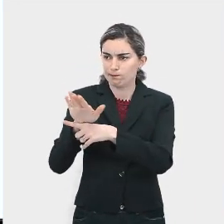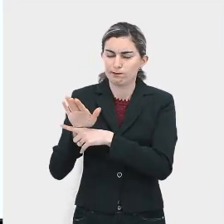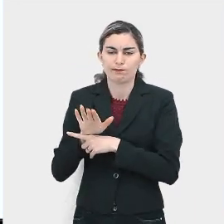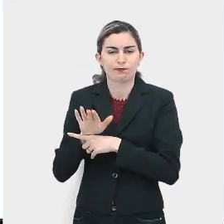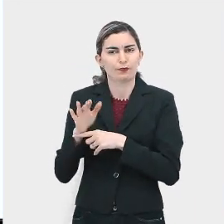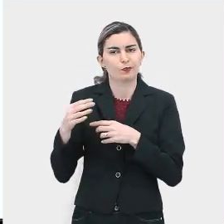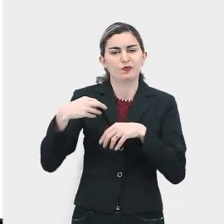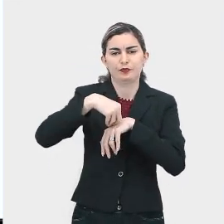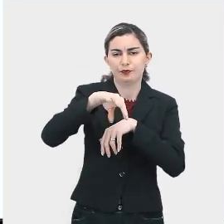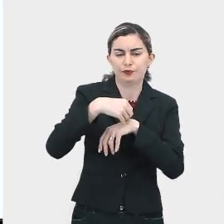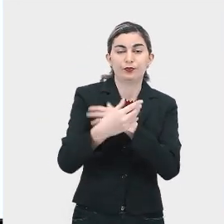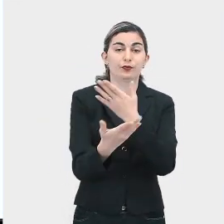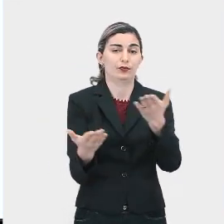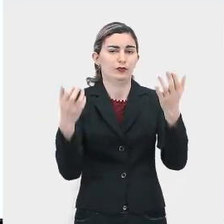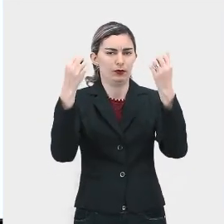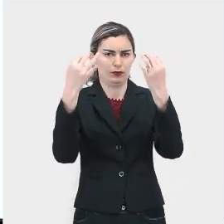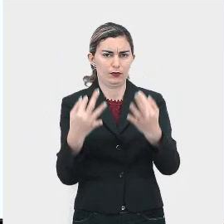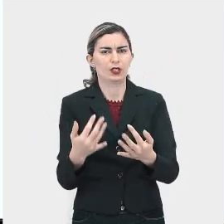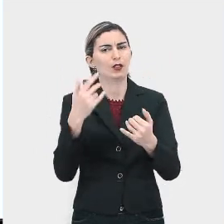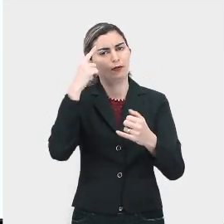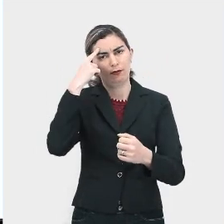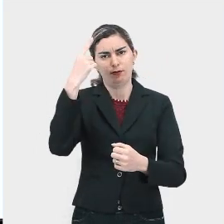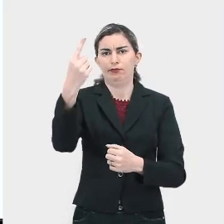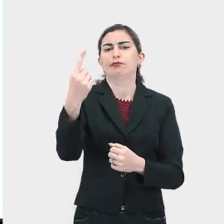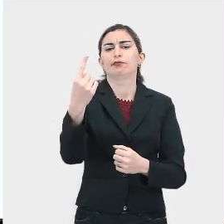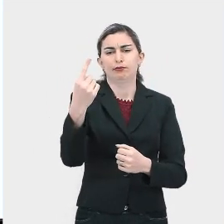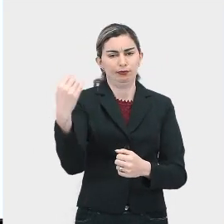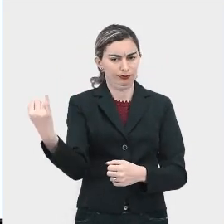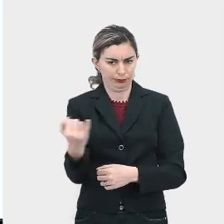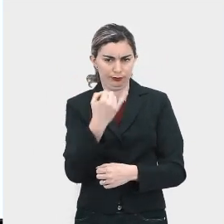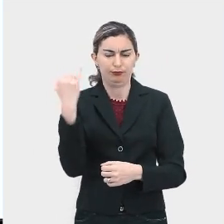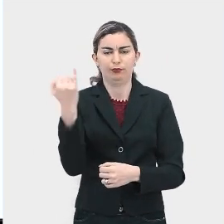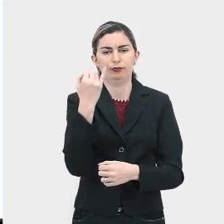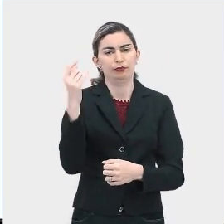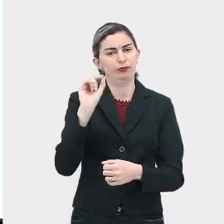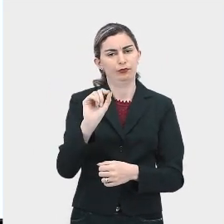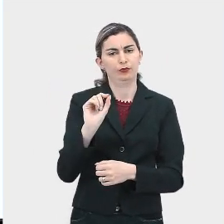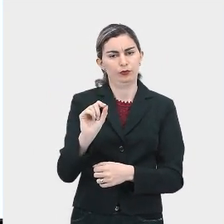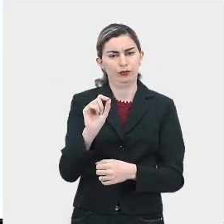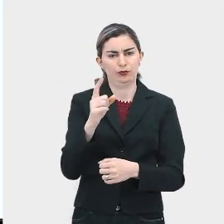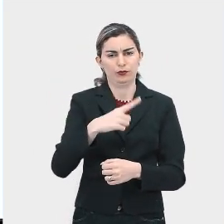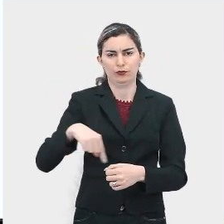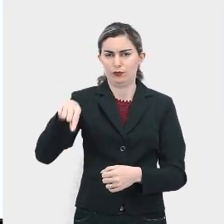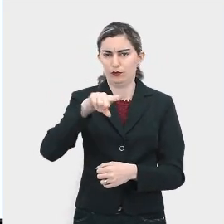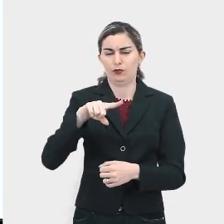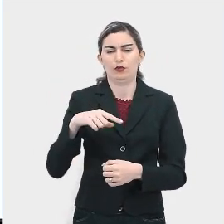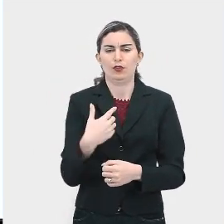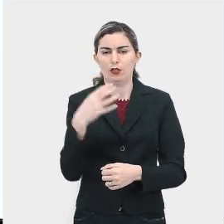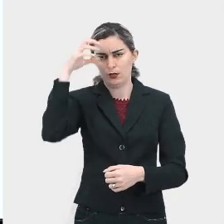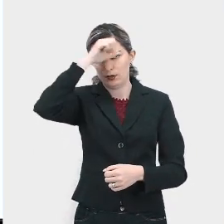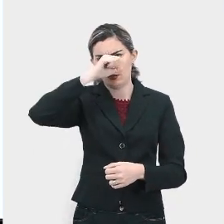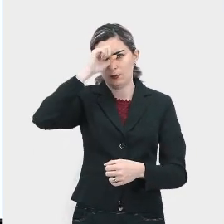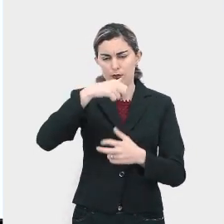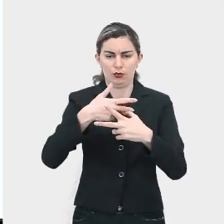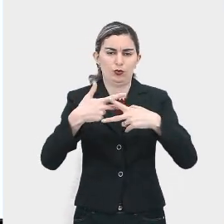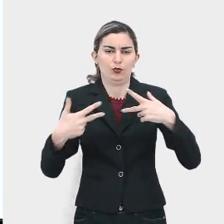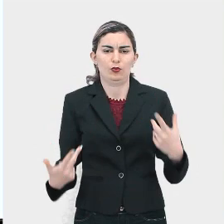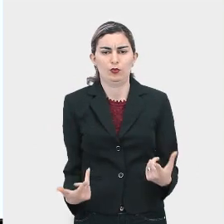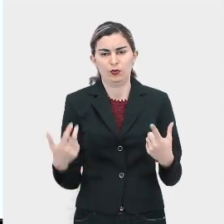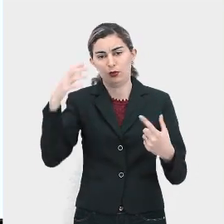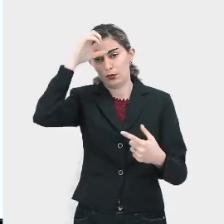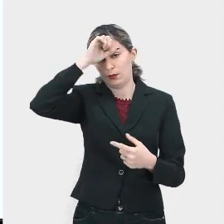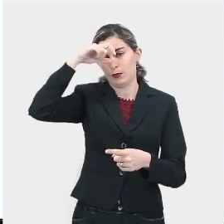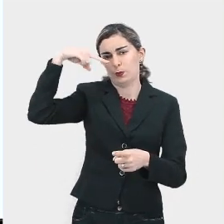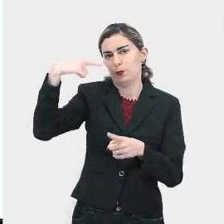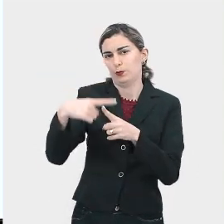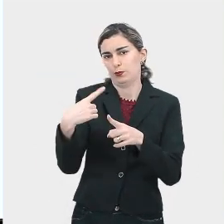ideia da importância de que a gente, quando a gente for aprender alguma coisa, a gente aprender o porquê dessas coisas. Nesse